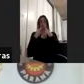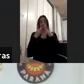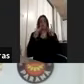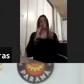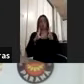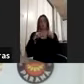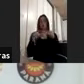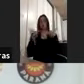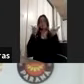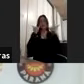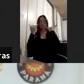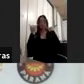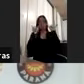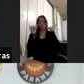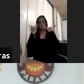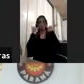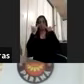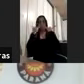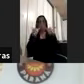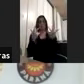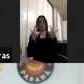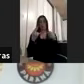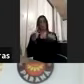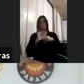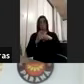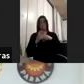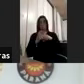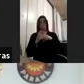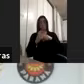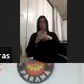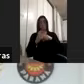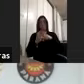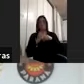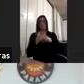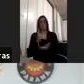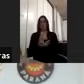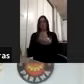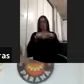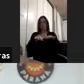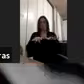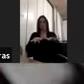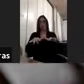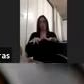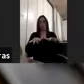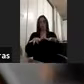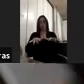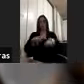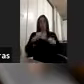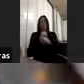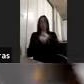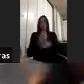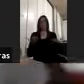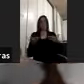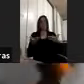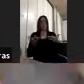nem um vírus, né? A gente tem que conter, não pode deixar se espalhar. É com você, Fernando.